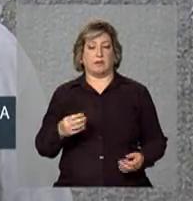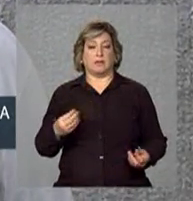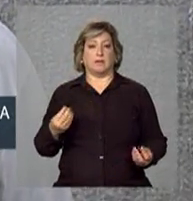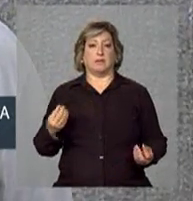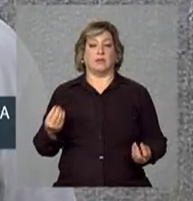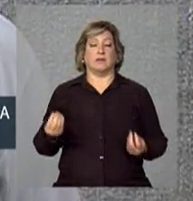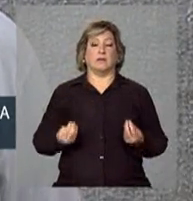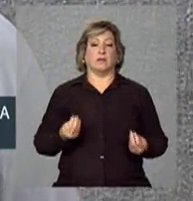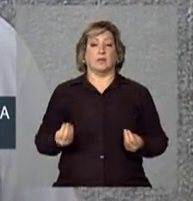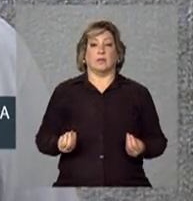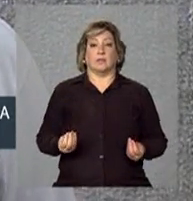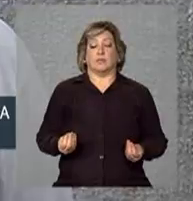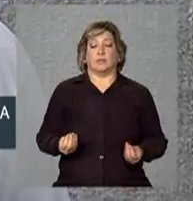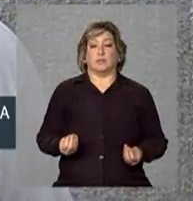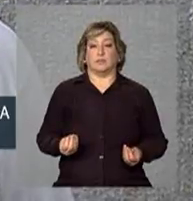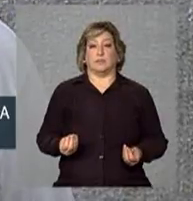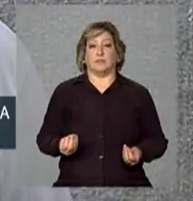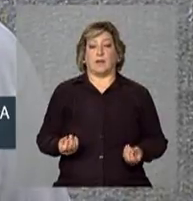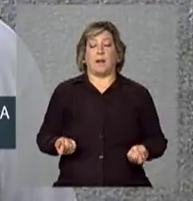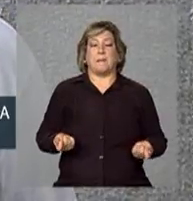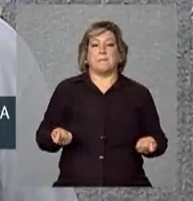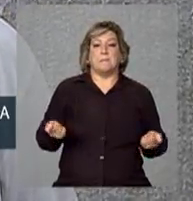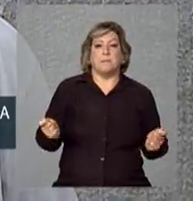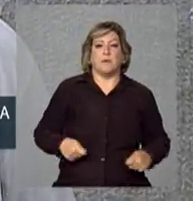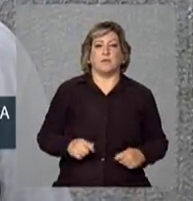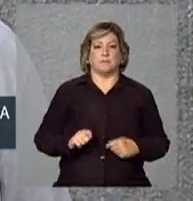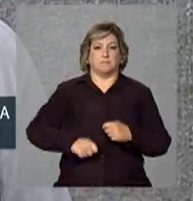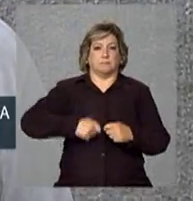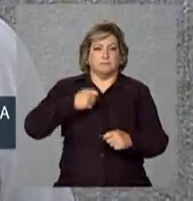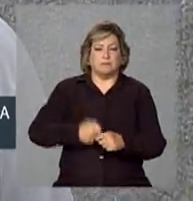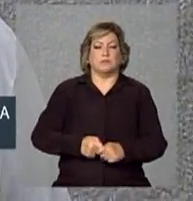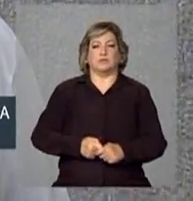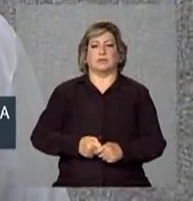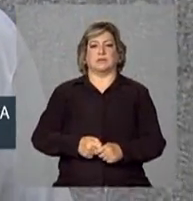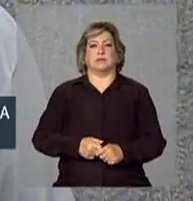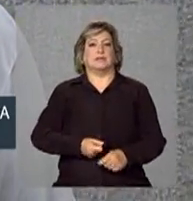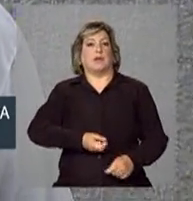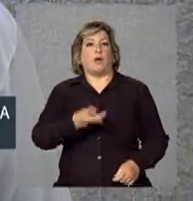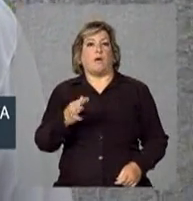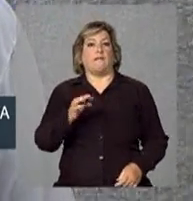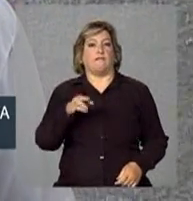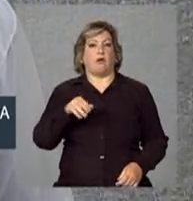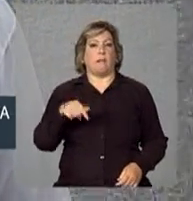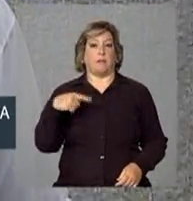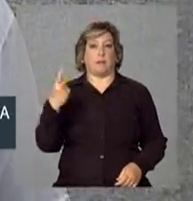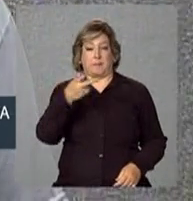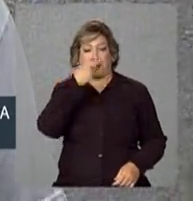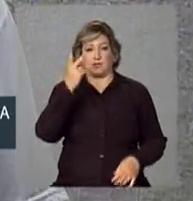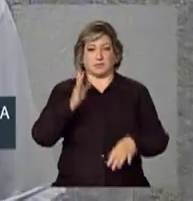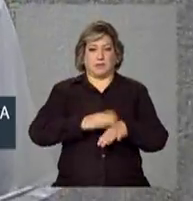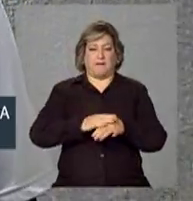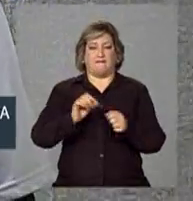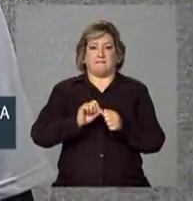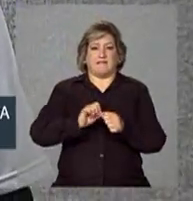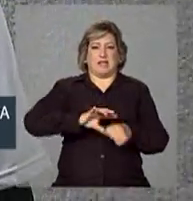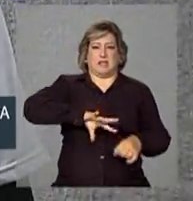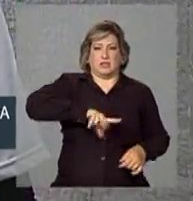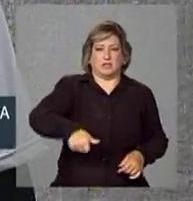de punir judicialmente, de alguma forma, os perpetradores de tortura